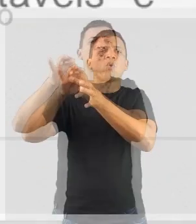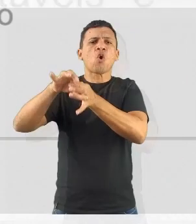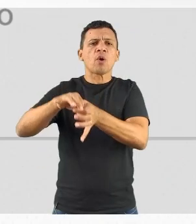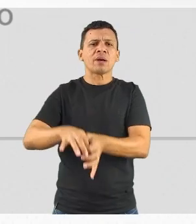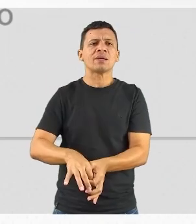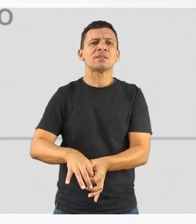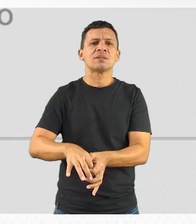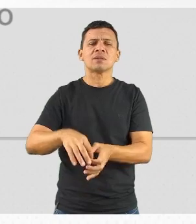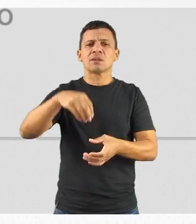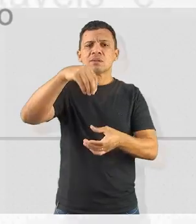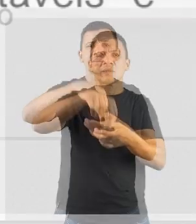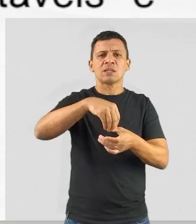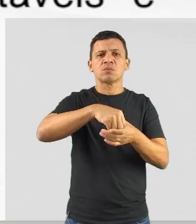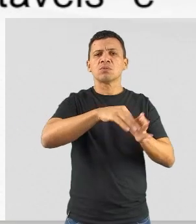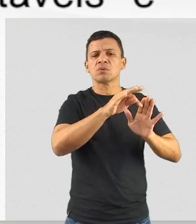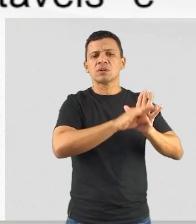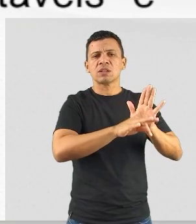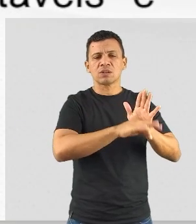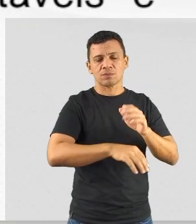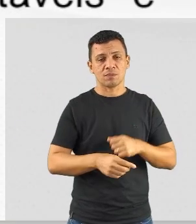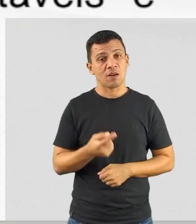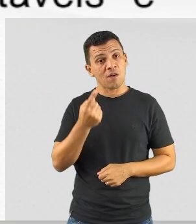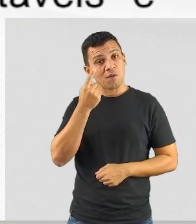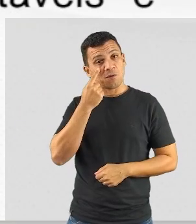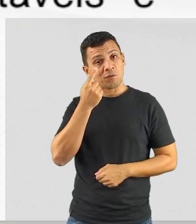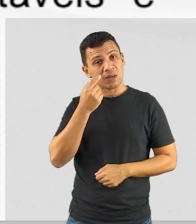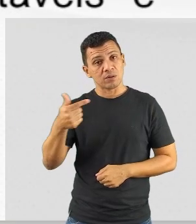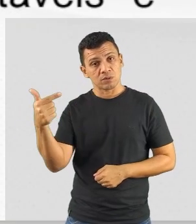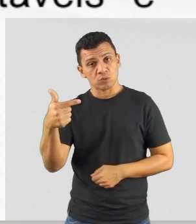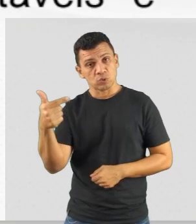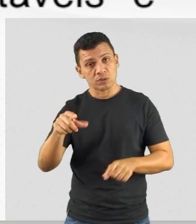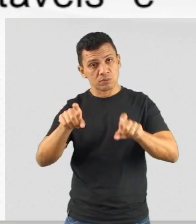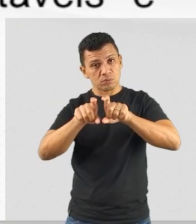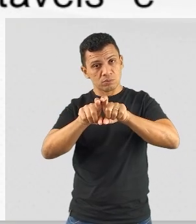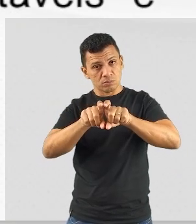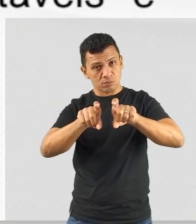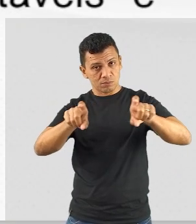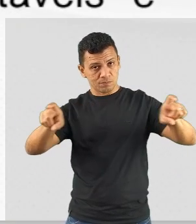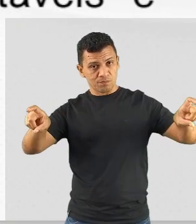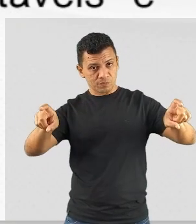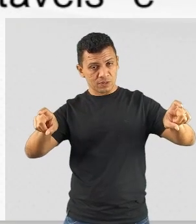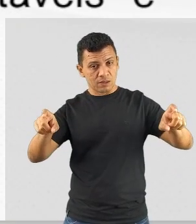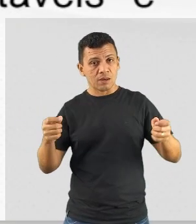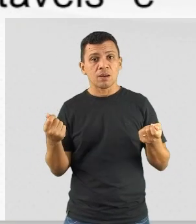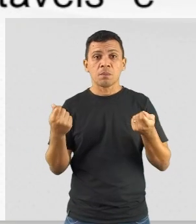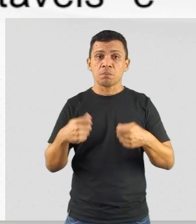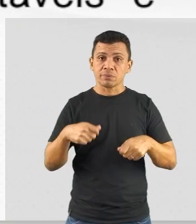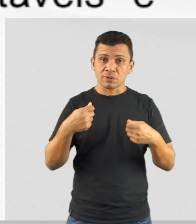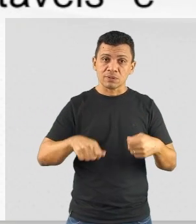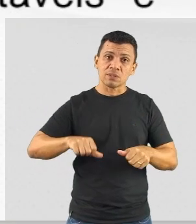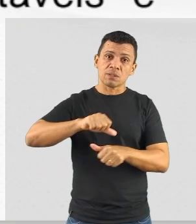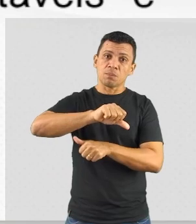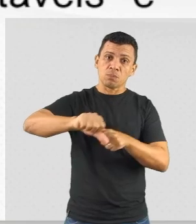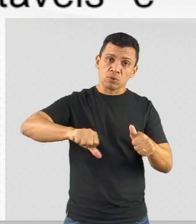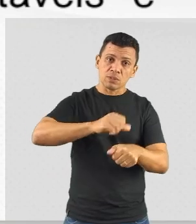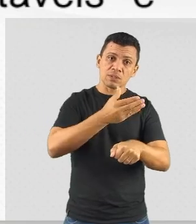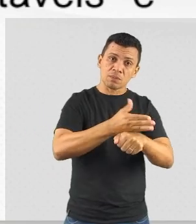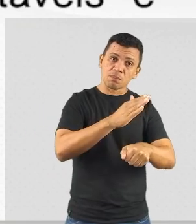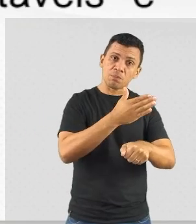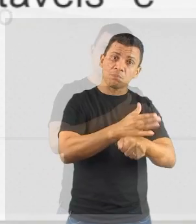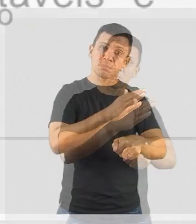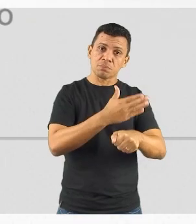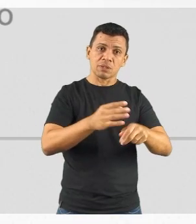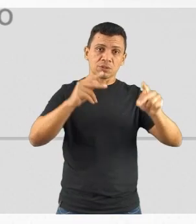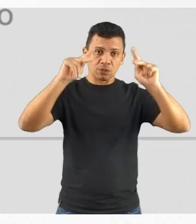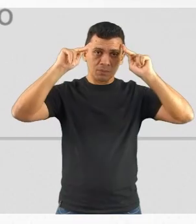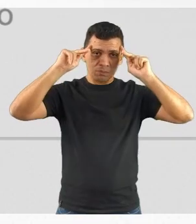informação que eu tenho no segundo período. Eu estou falando dessa preservação do meio ambiente e da necessidade dessas mudanças de práticas humanas.